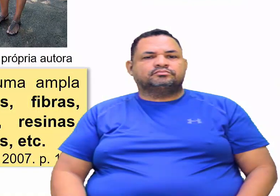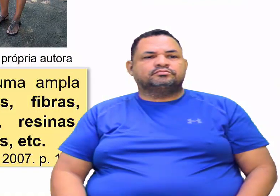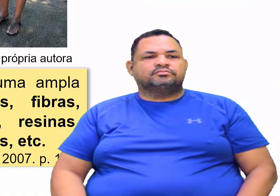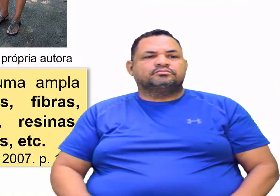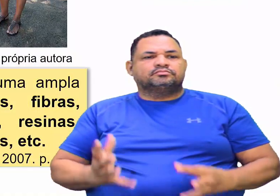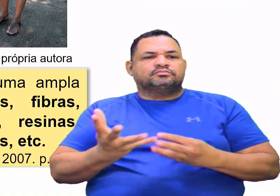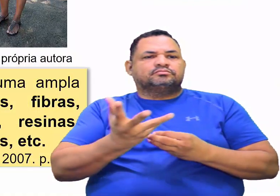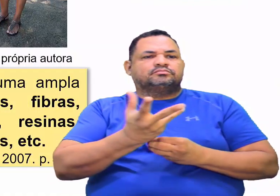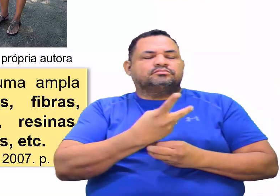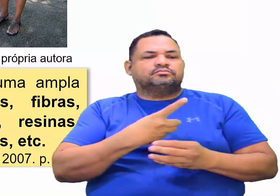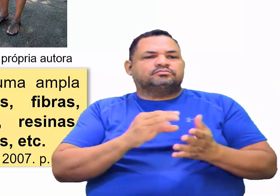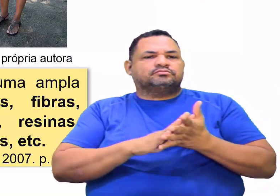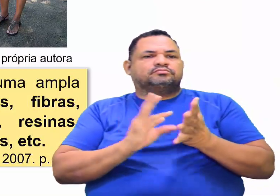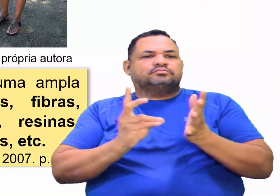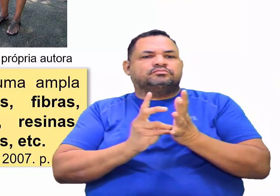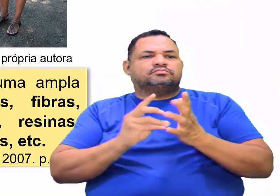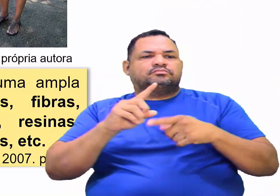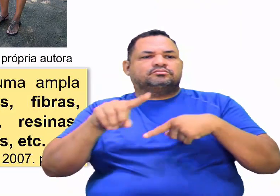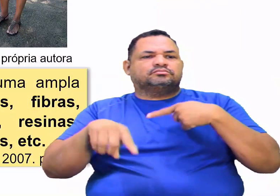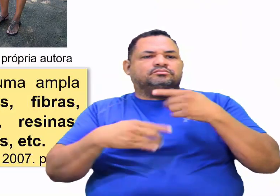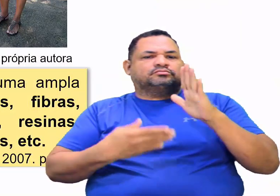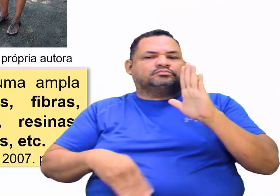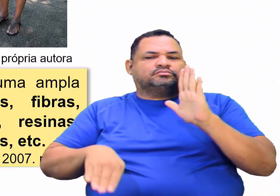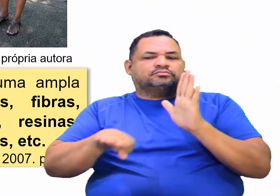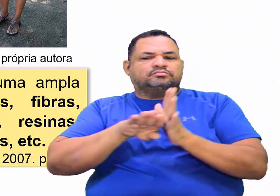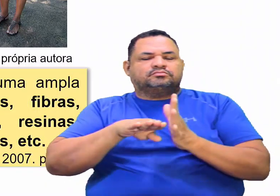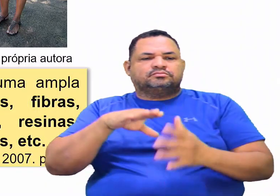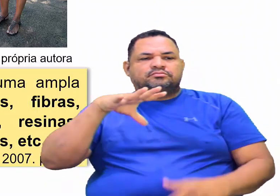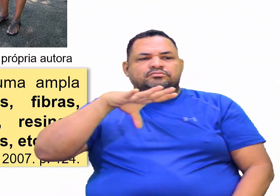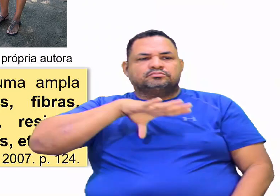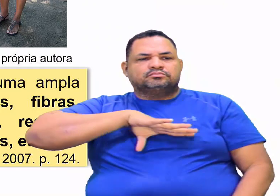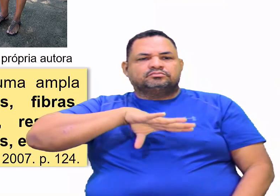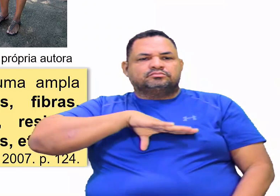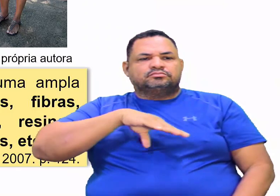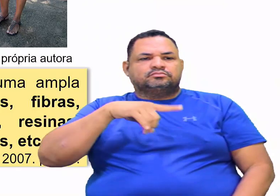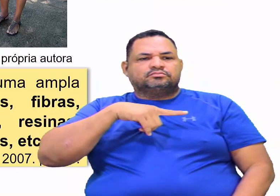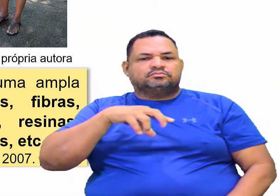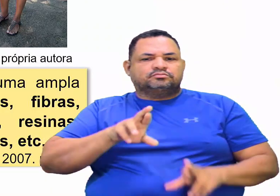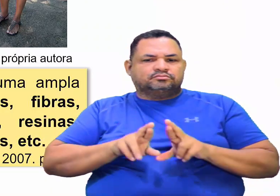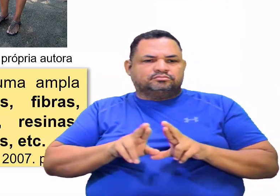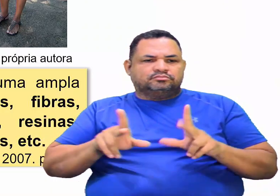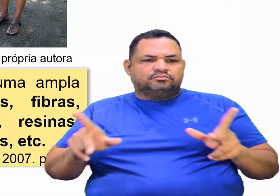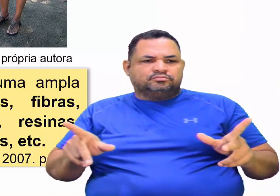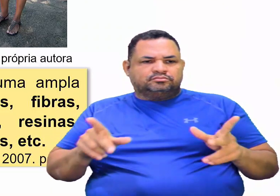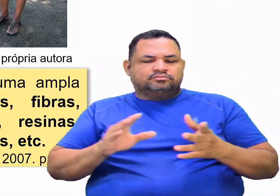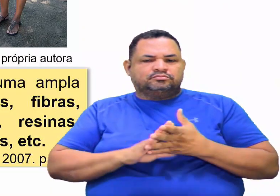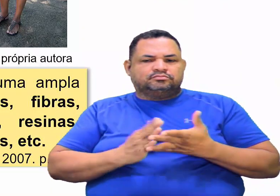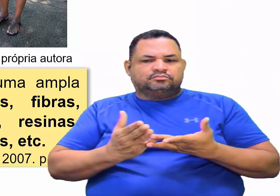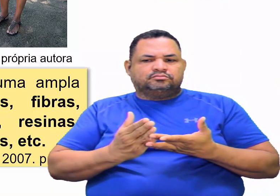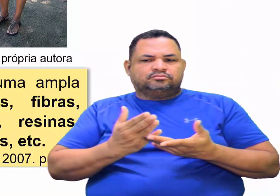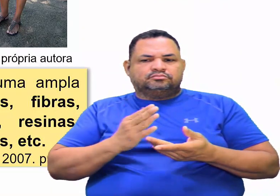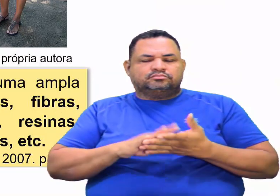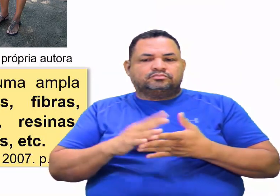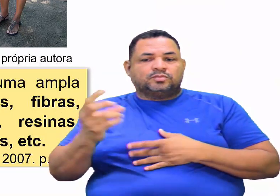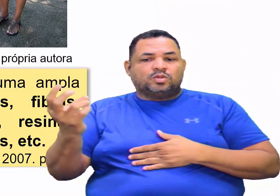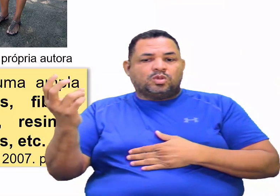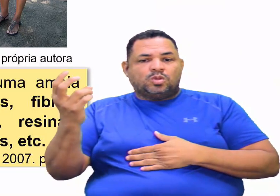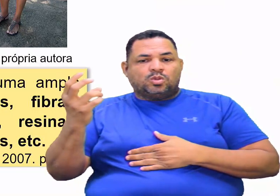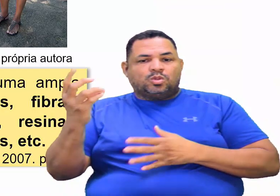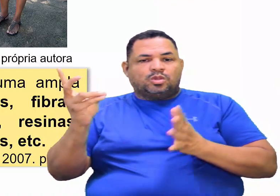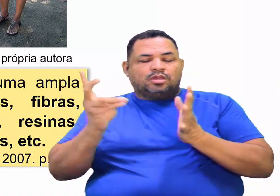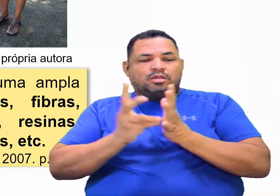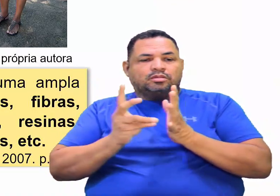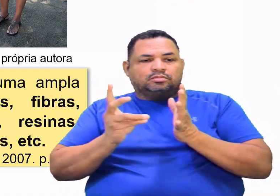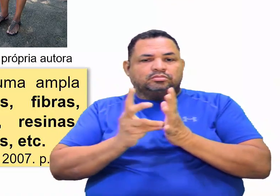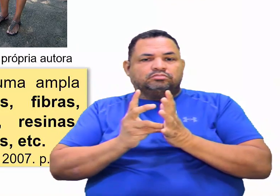A arte indígena, depois da chegada dos portugueses. Existem muitas diferenças culturais indígenas.